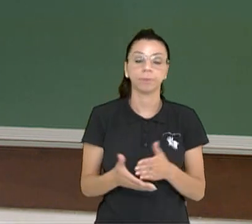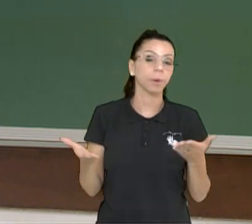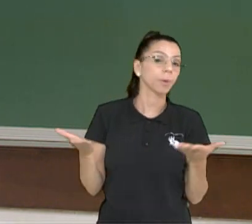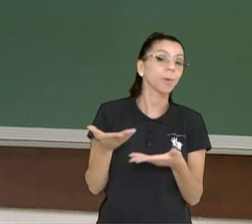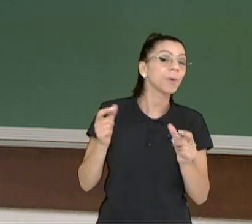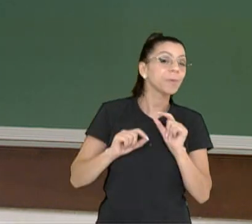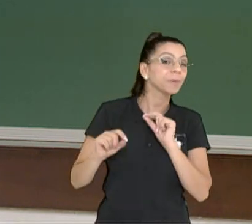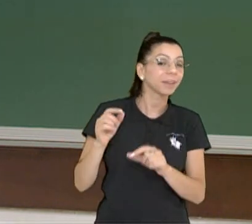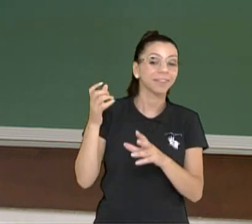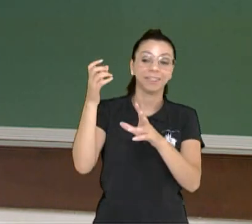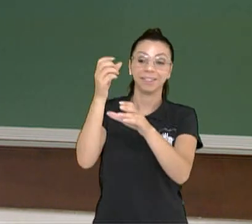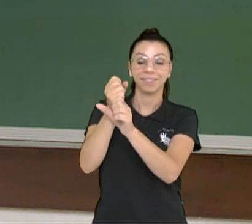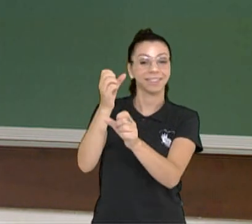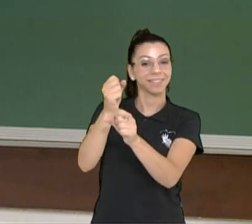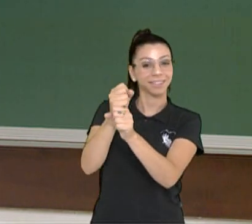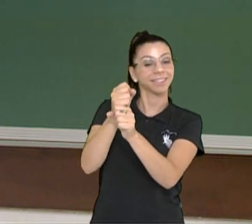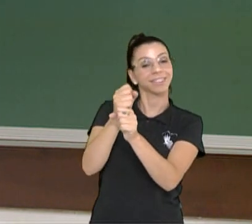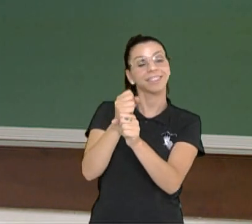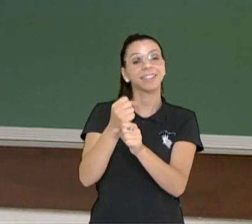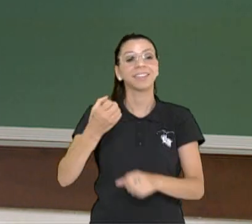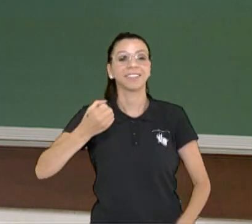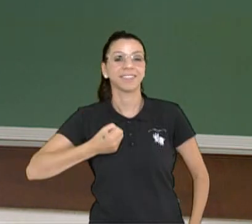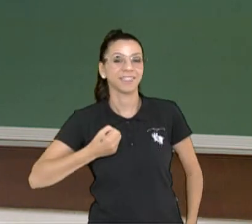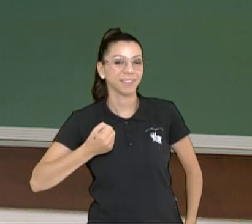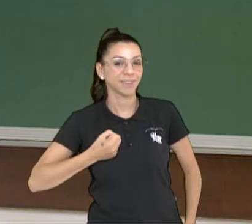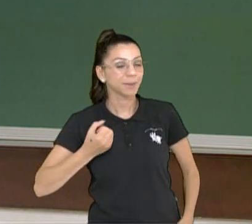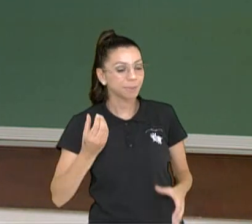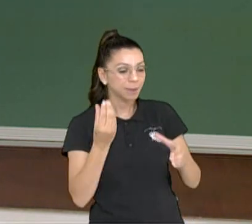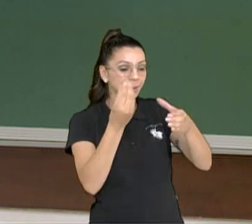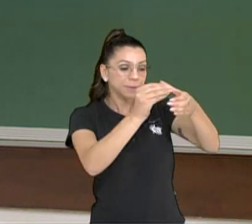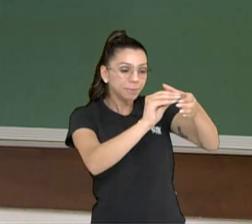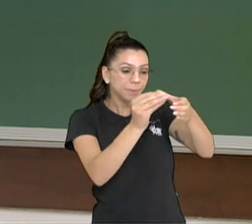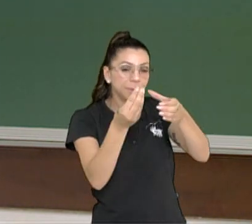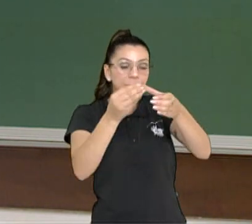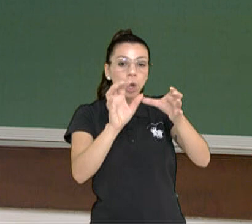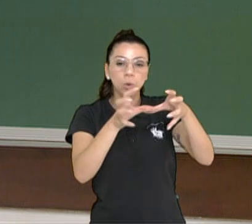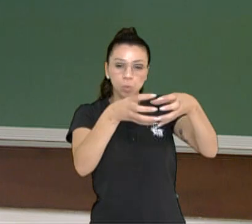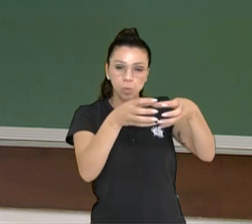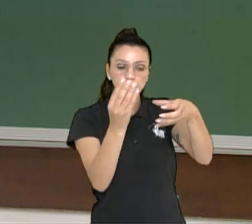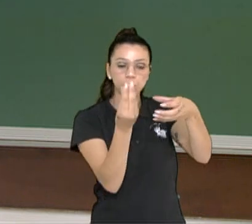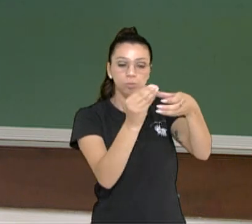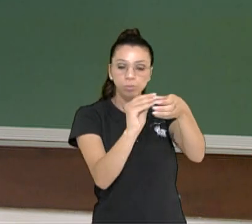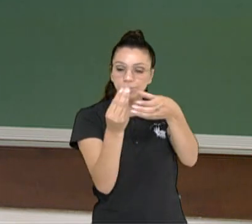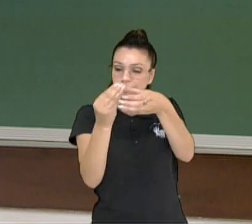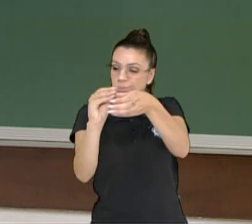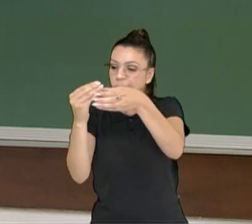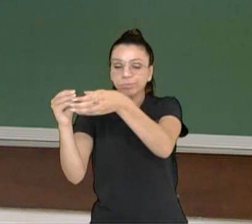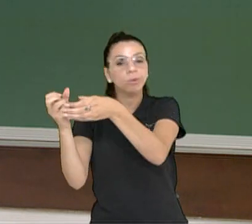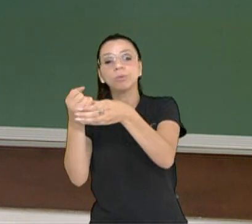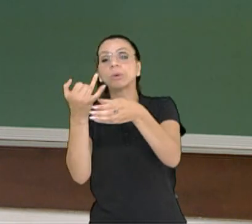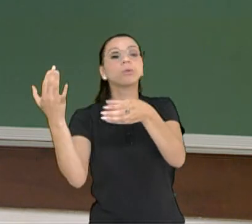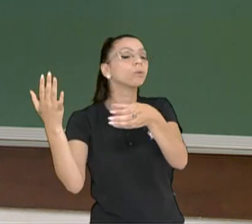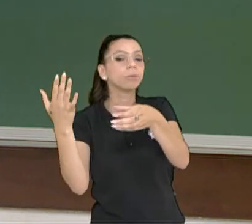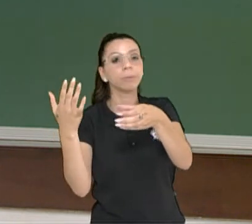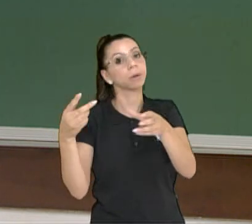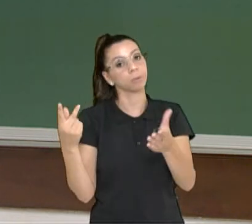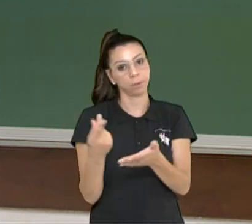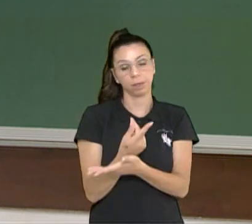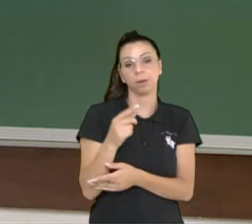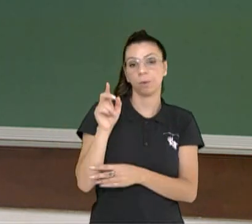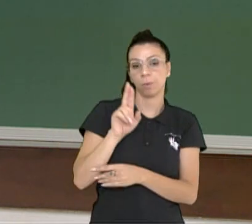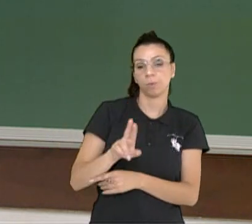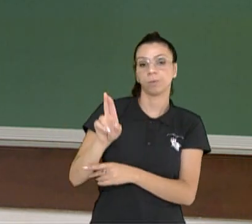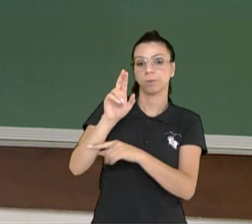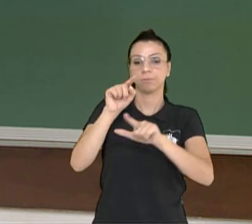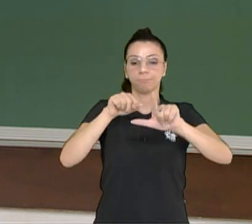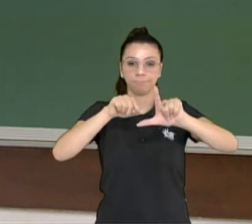como que a gente calcula o número de elementos que vai ter em cada um desses grupos para a gente não errar usando a estatística.